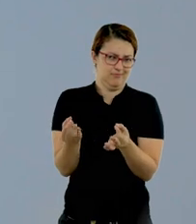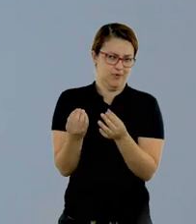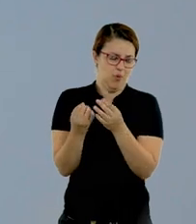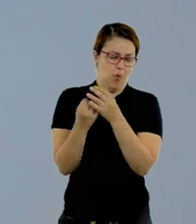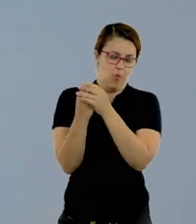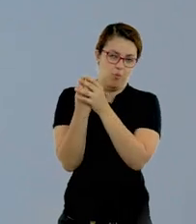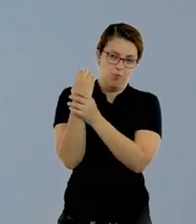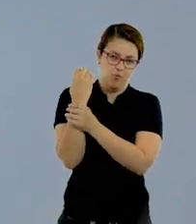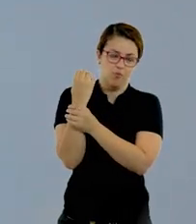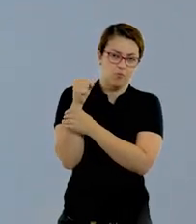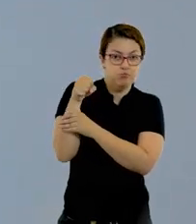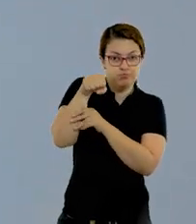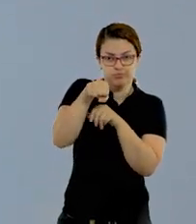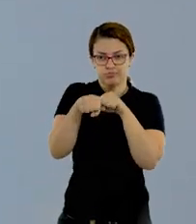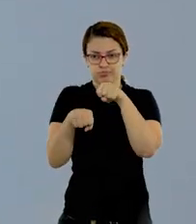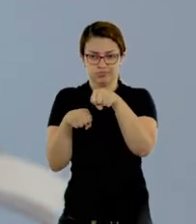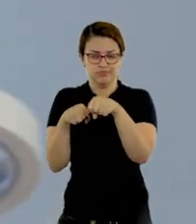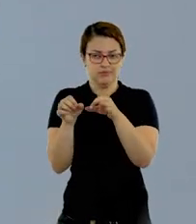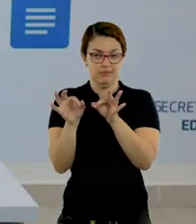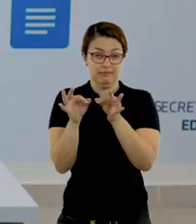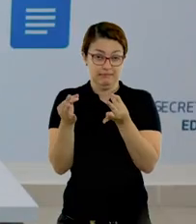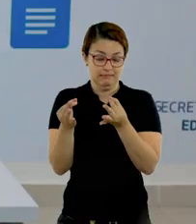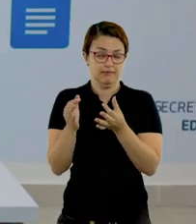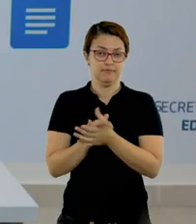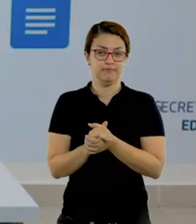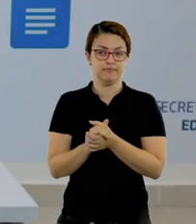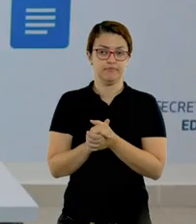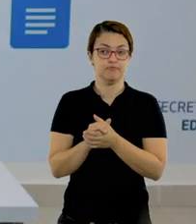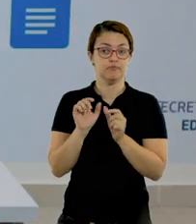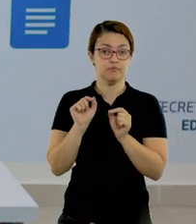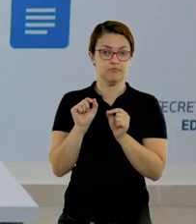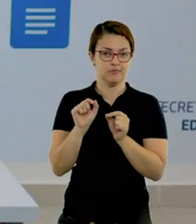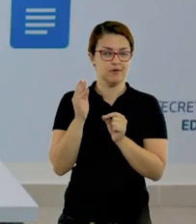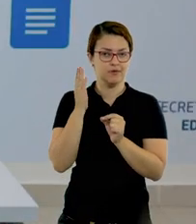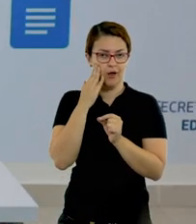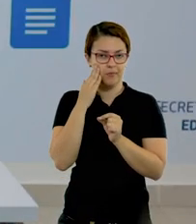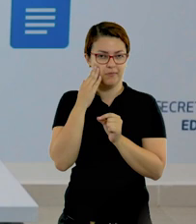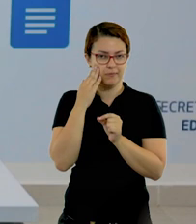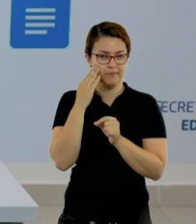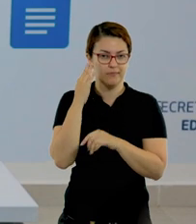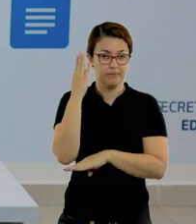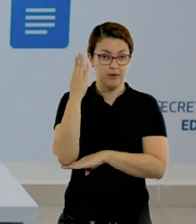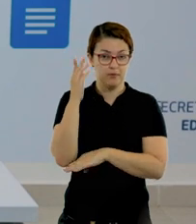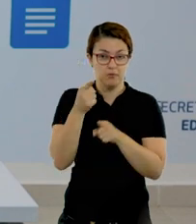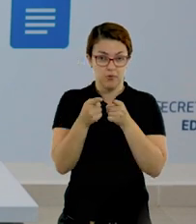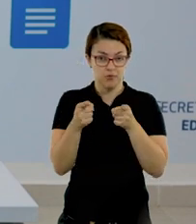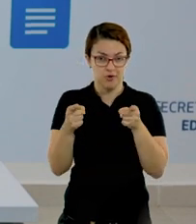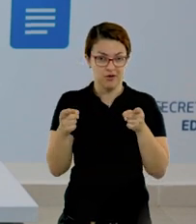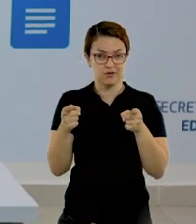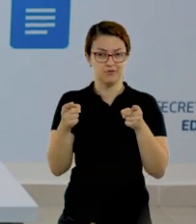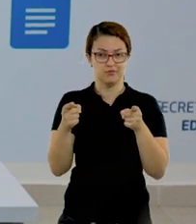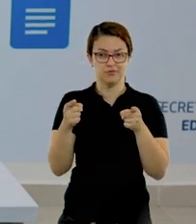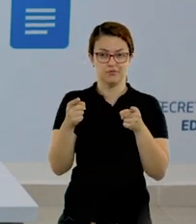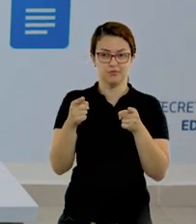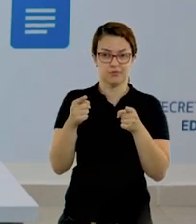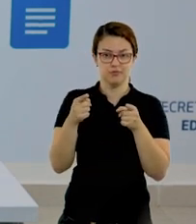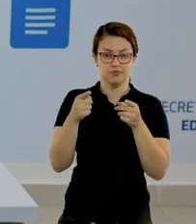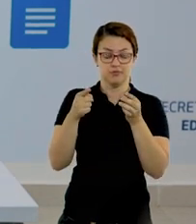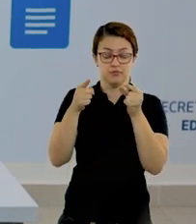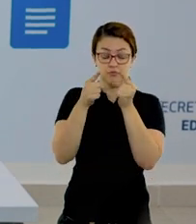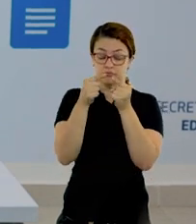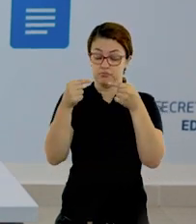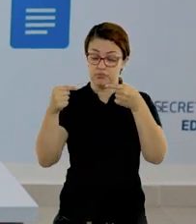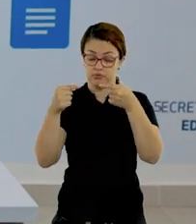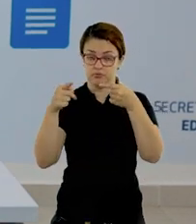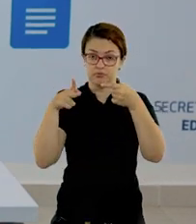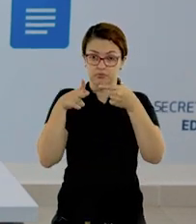simples, né? Bem rústico, como colocar assim, tá? Eu usei um palito de churrasco, cortei ele em dois para poder fazer